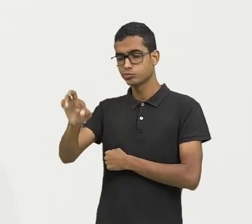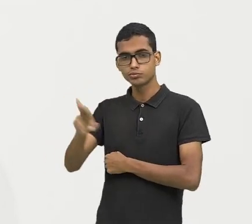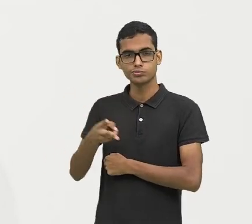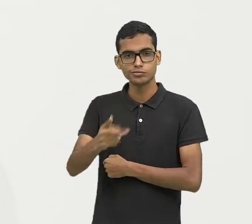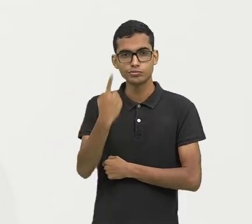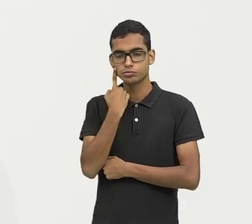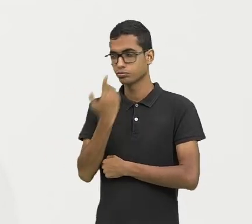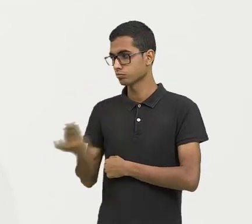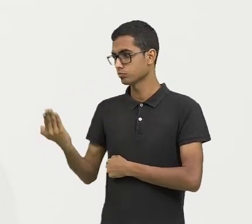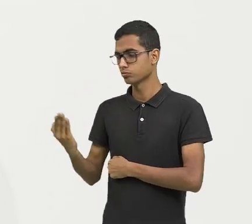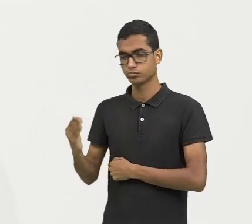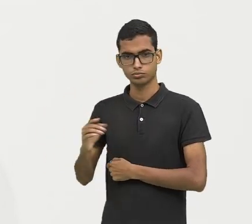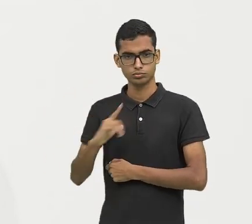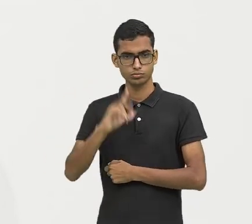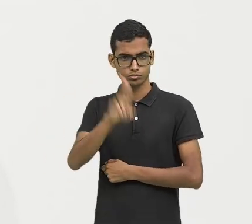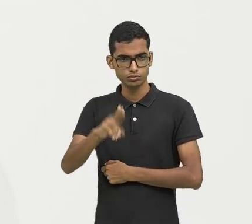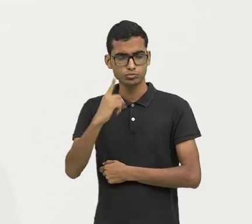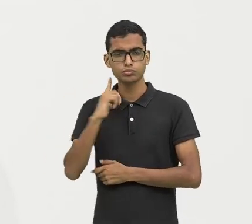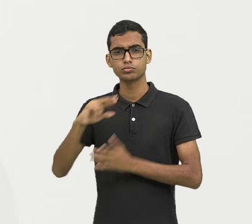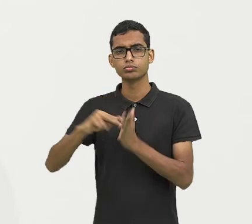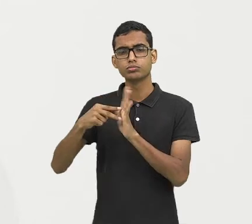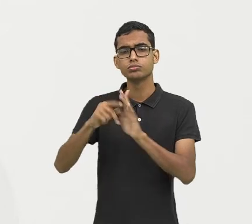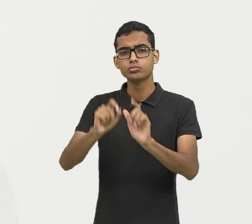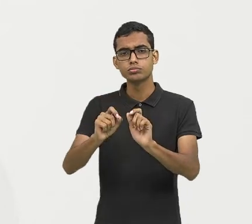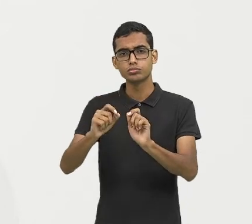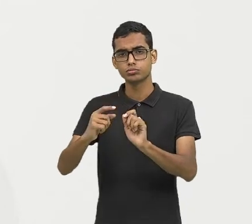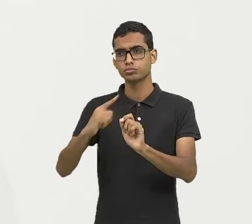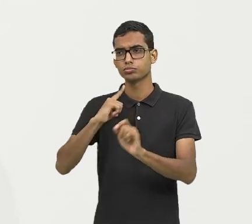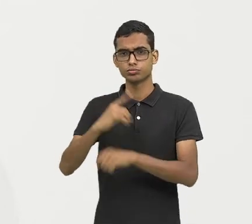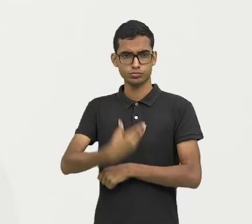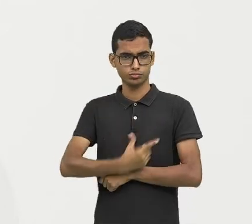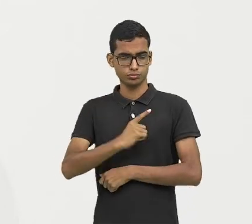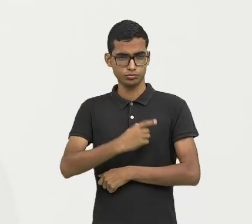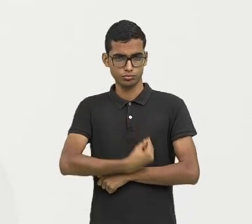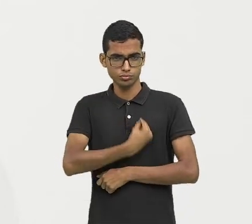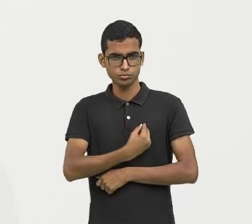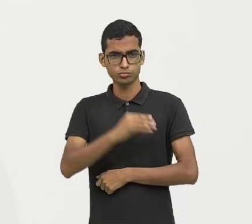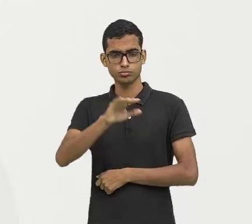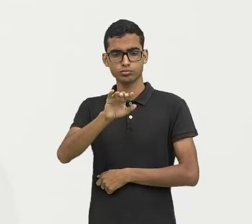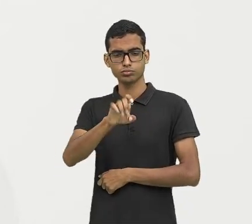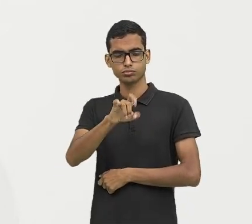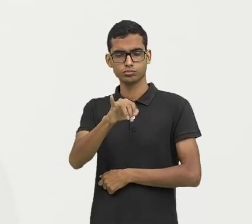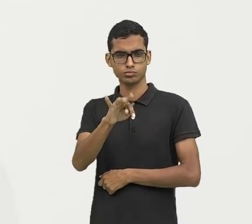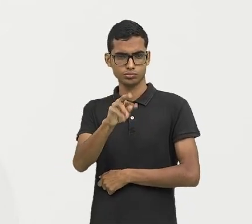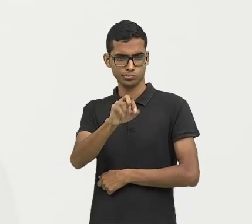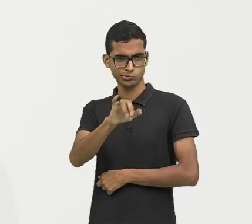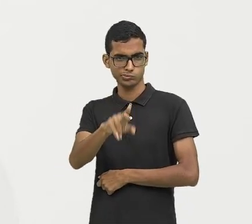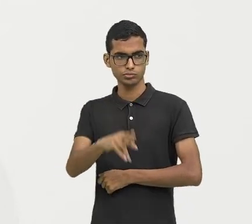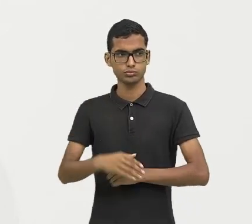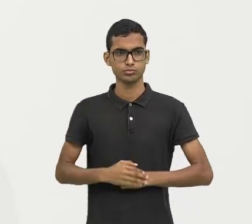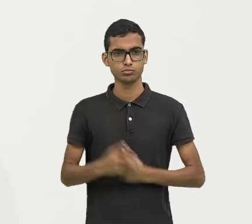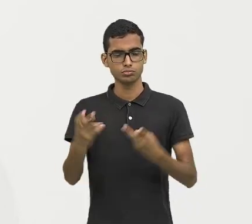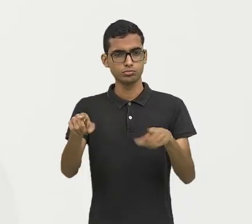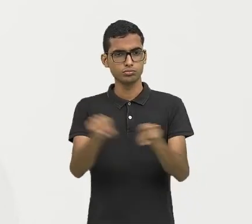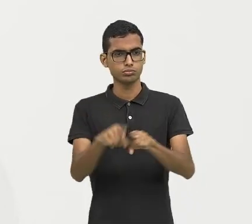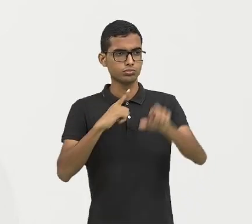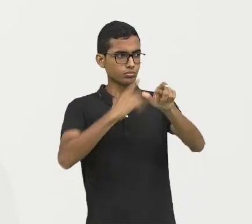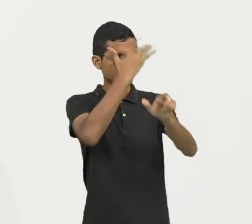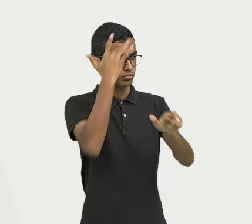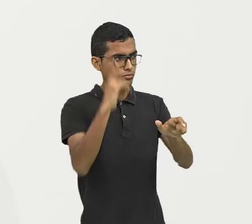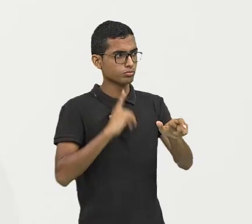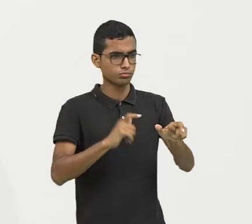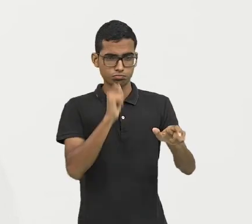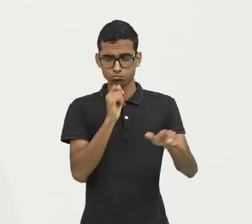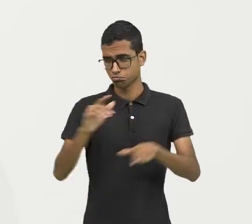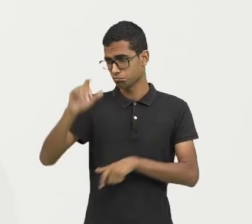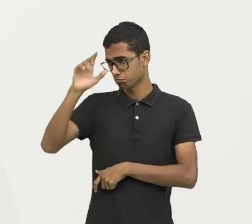pessoa, quando ele for utilizado no sentido de existir. Observem os nossos exemplos. Há pessoas que nunca aprendem